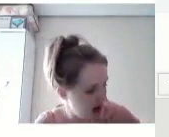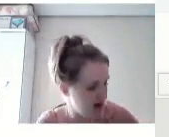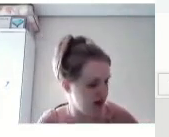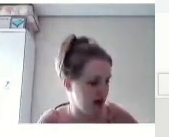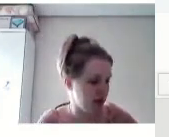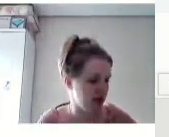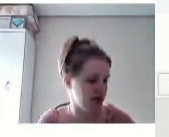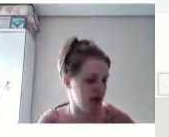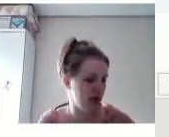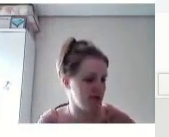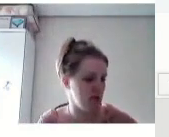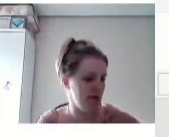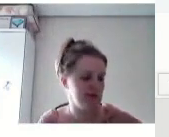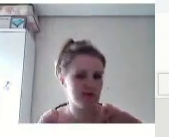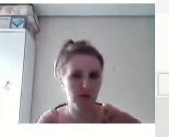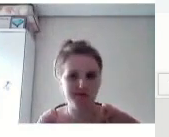e